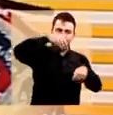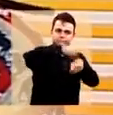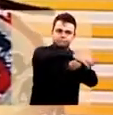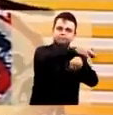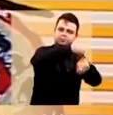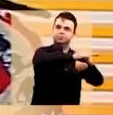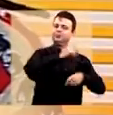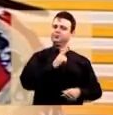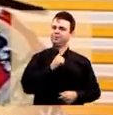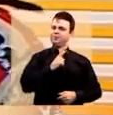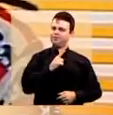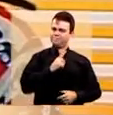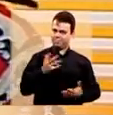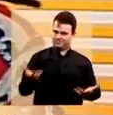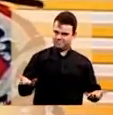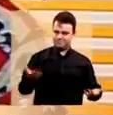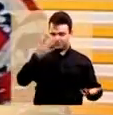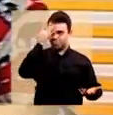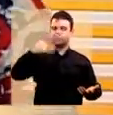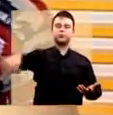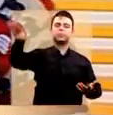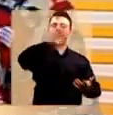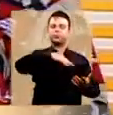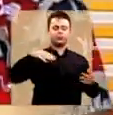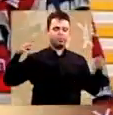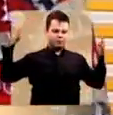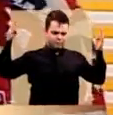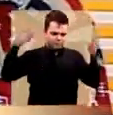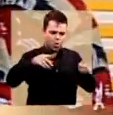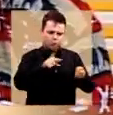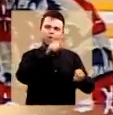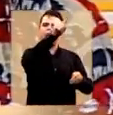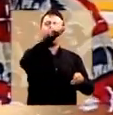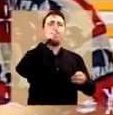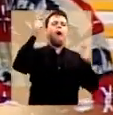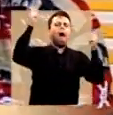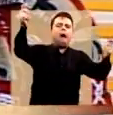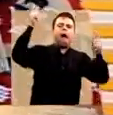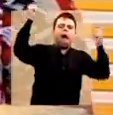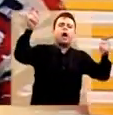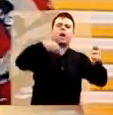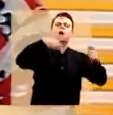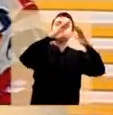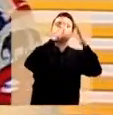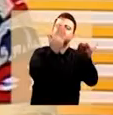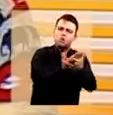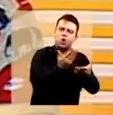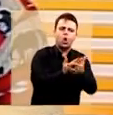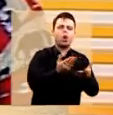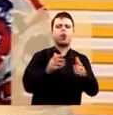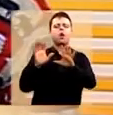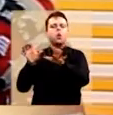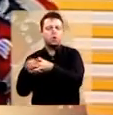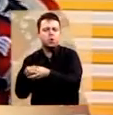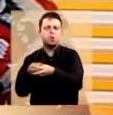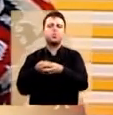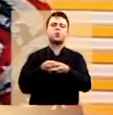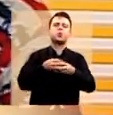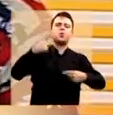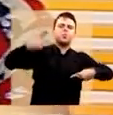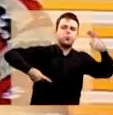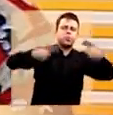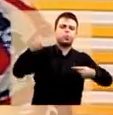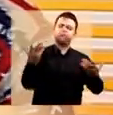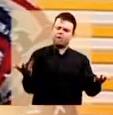isso. Né? Quando a gente está todo mundo preocupado com se votando escola sem partido, então devia se votar também uma coisa que é óbvia, mas